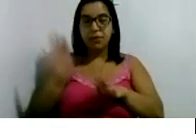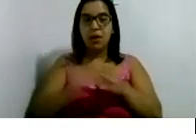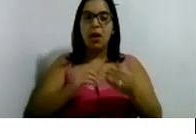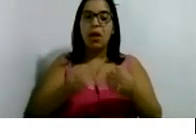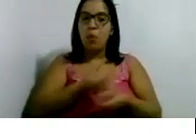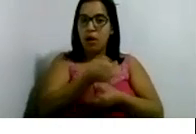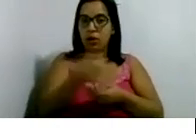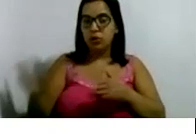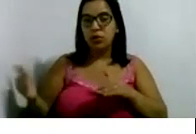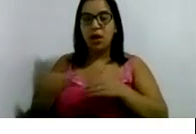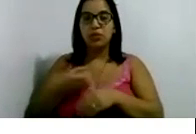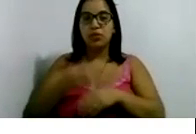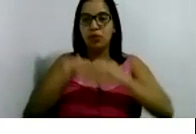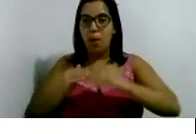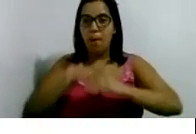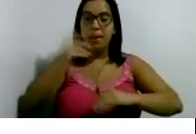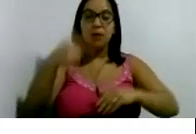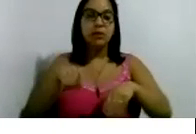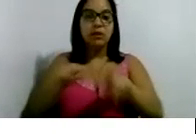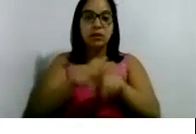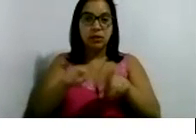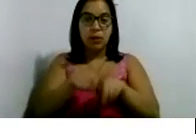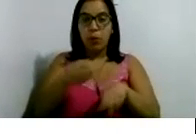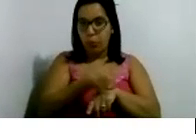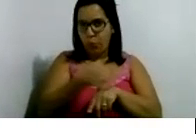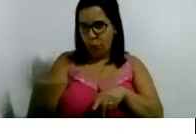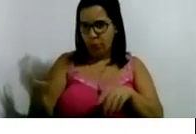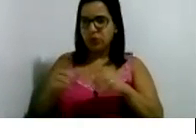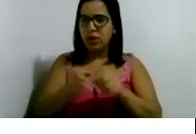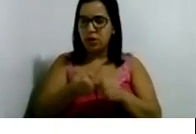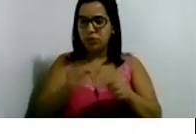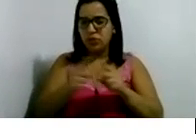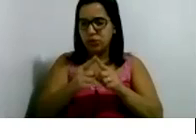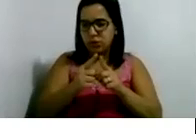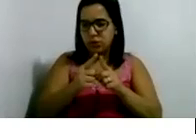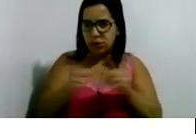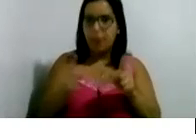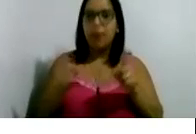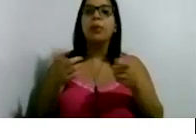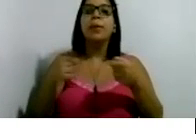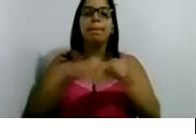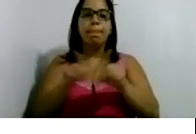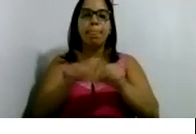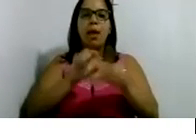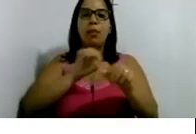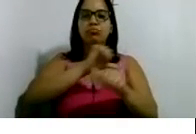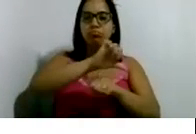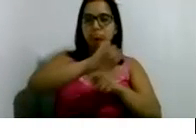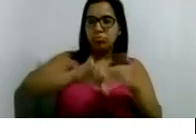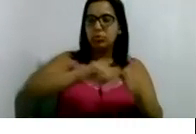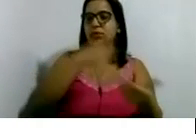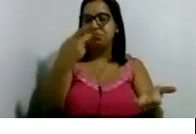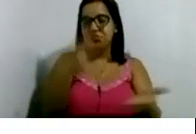aumentar tanto de tamanho quanto de quantidade. Então, elas vão sofrer mudanças